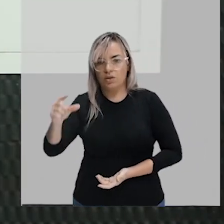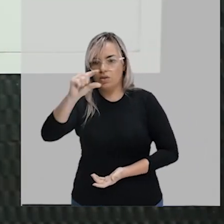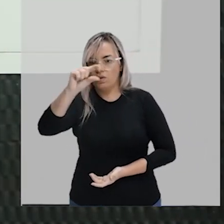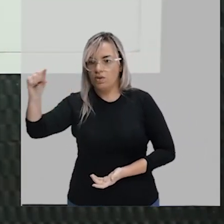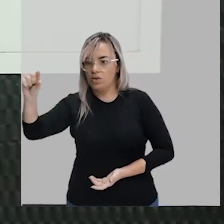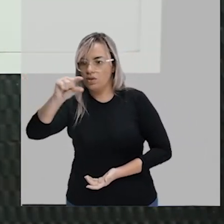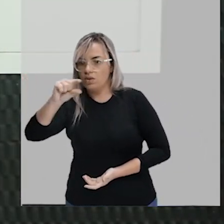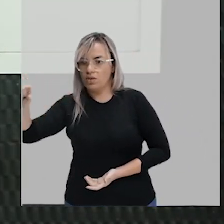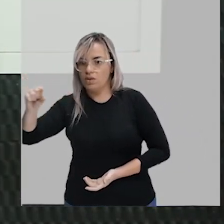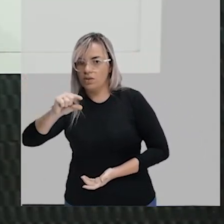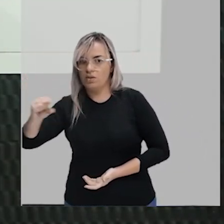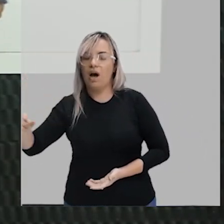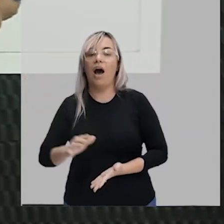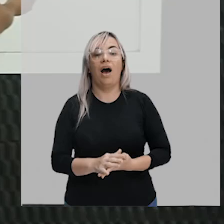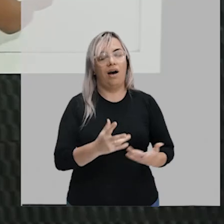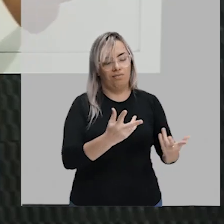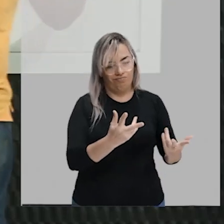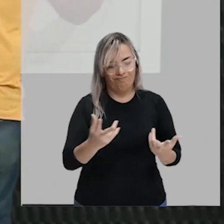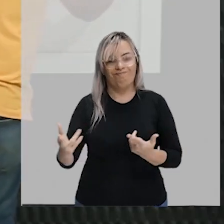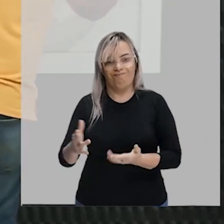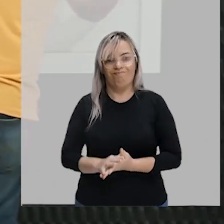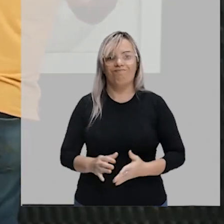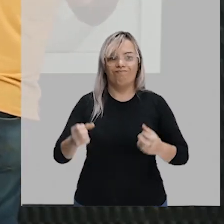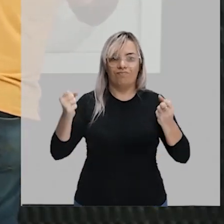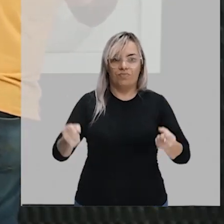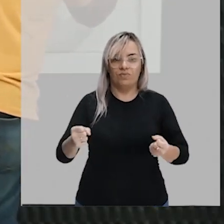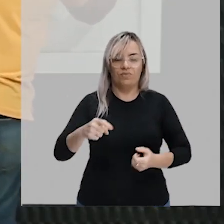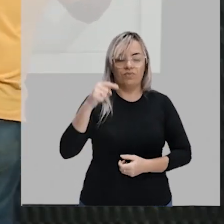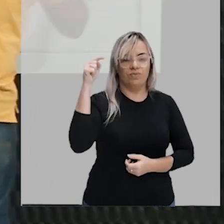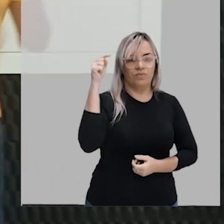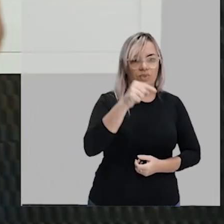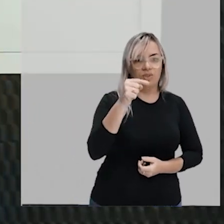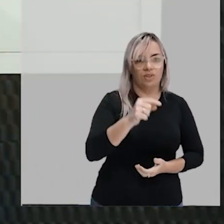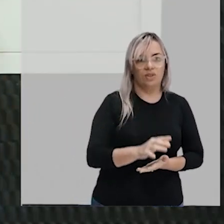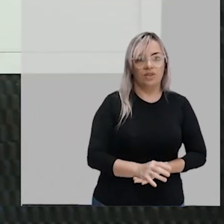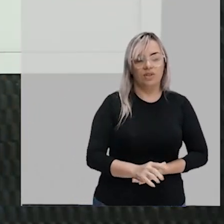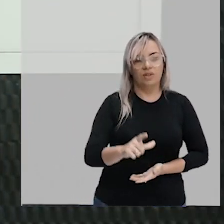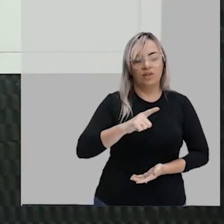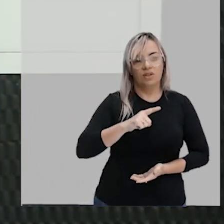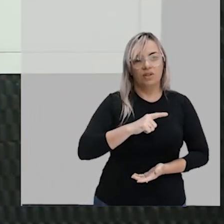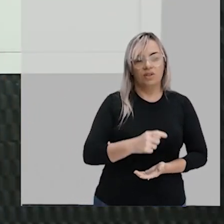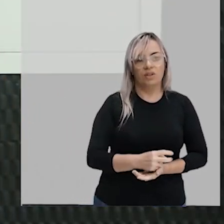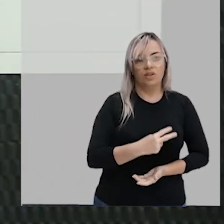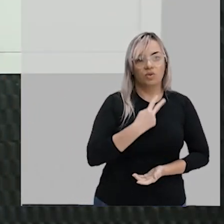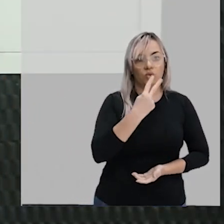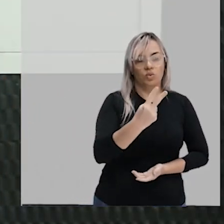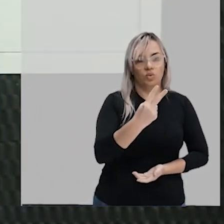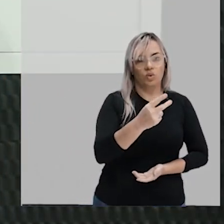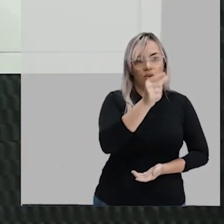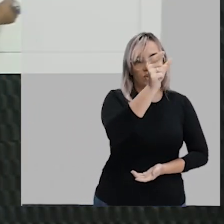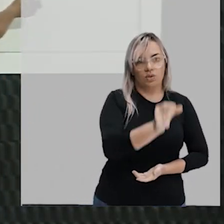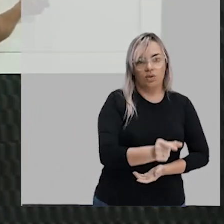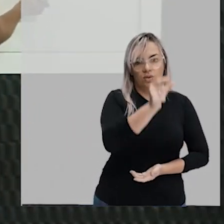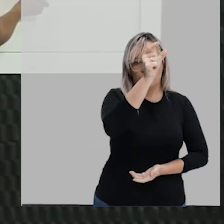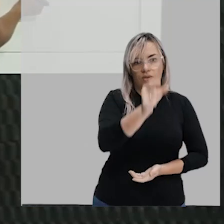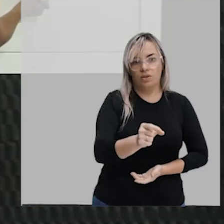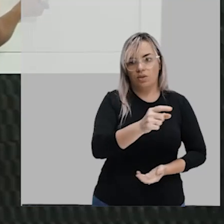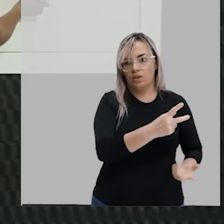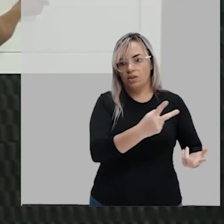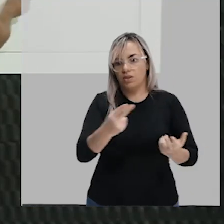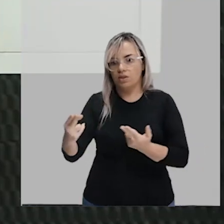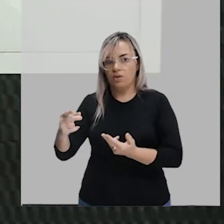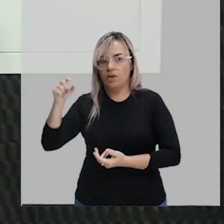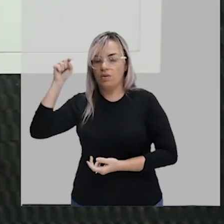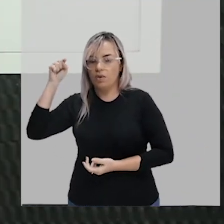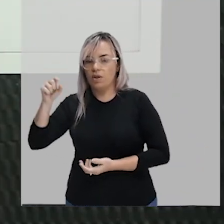Confere? Confere. Aqui eu tenho 2 colunas na matriz A. E aqui eu tenho 2 linhas na matriz B.